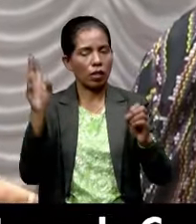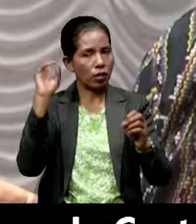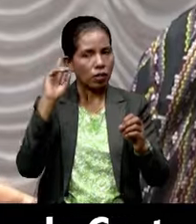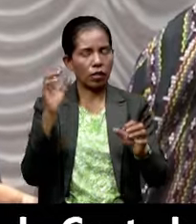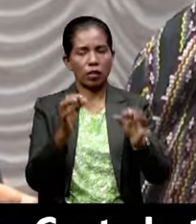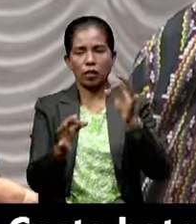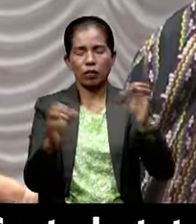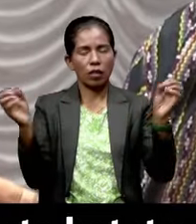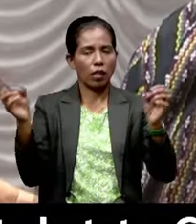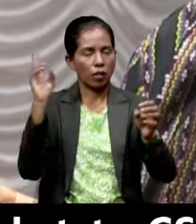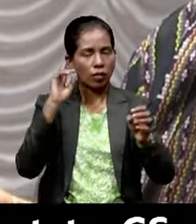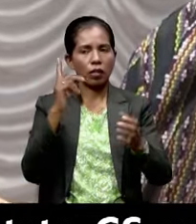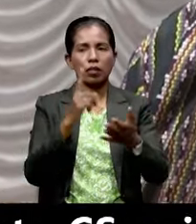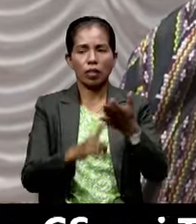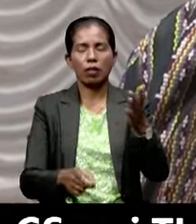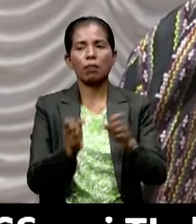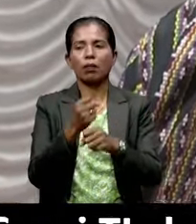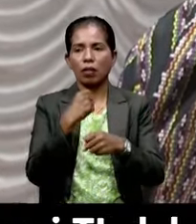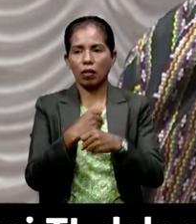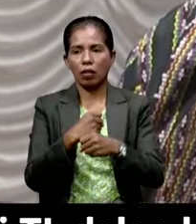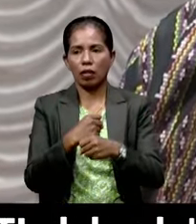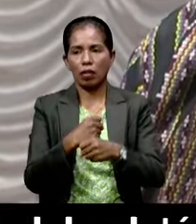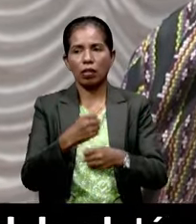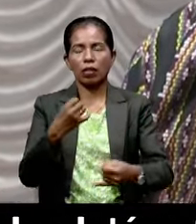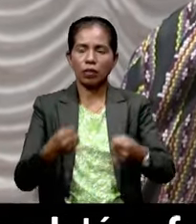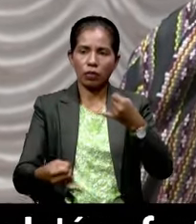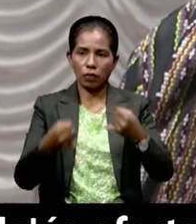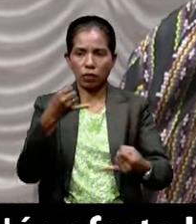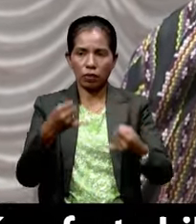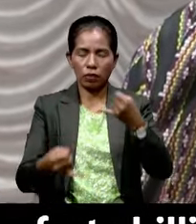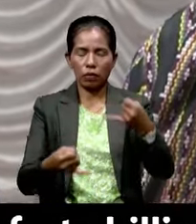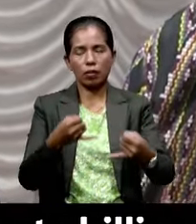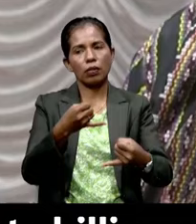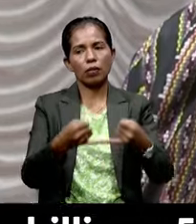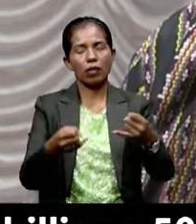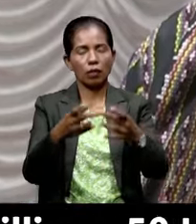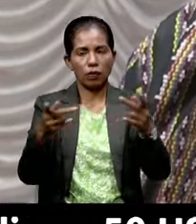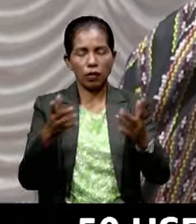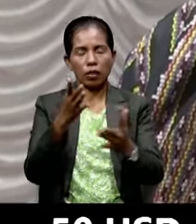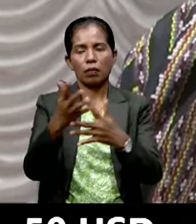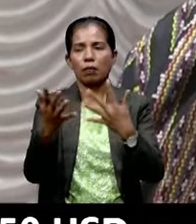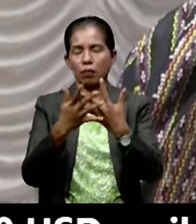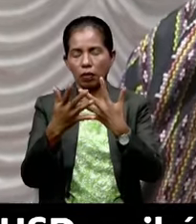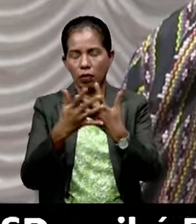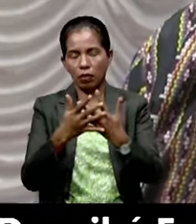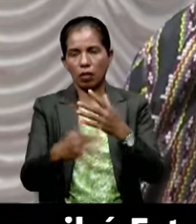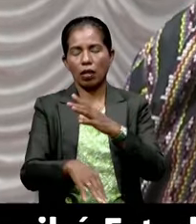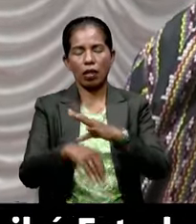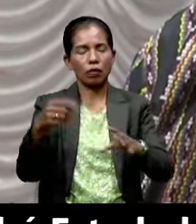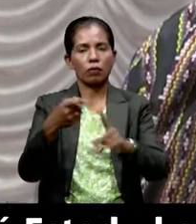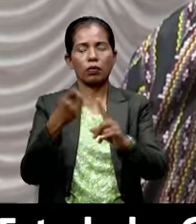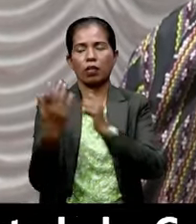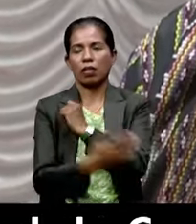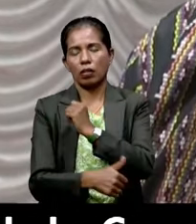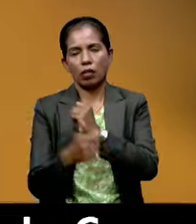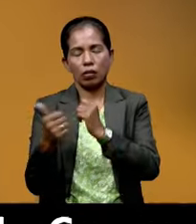Roma, sai de Macalo. Justiça. Punição. Bacadeia ou expulso você, Raina, vê se irá